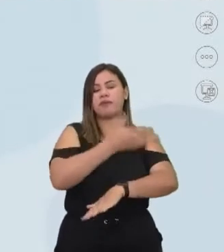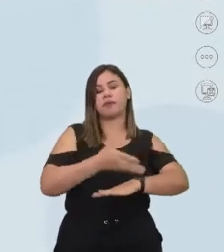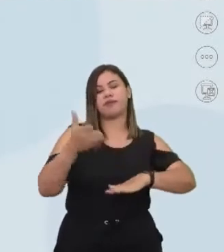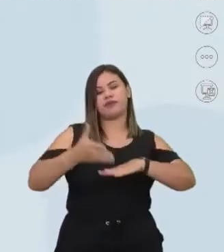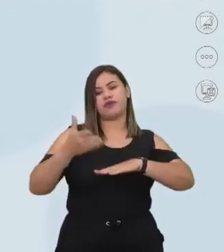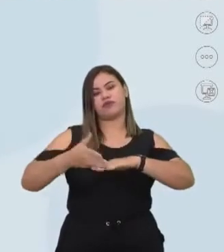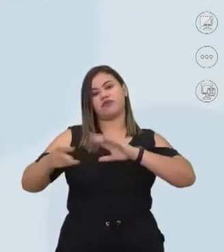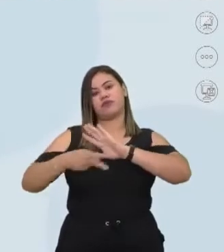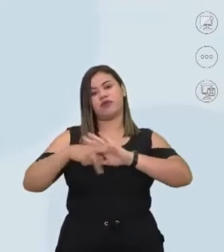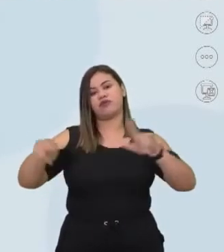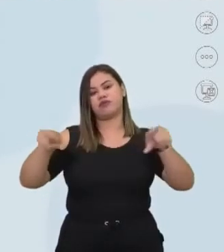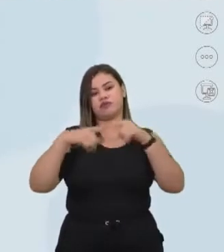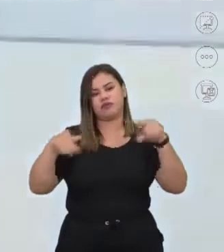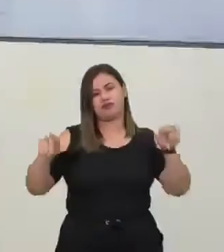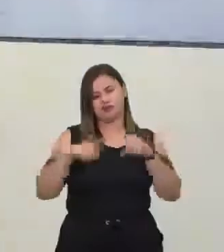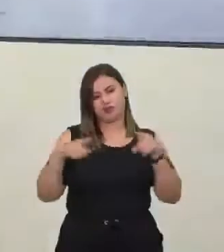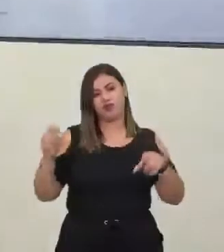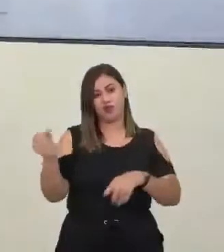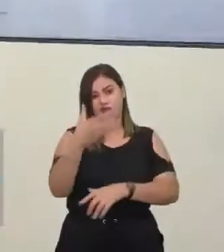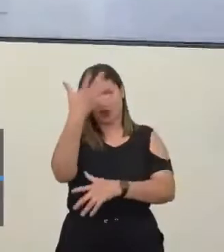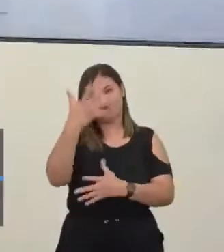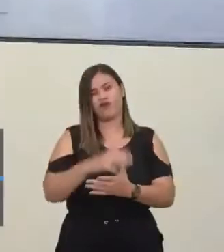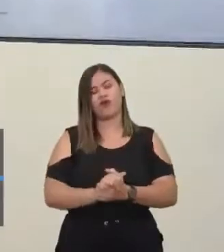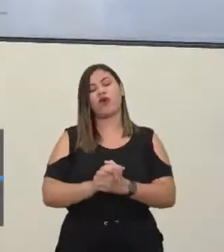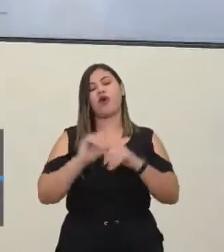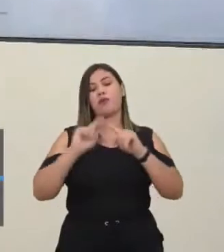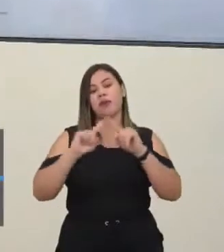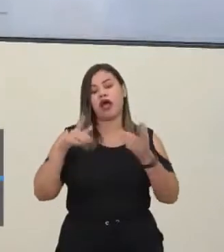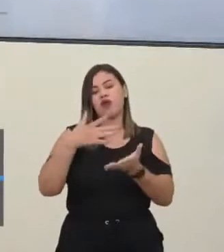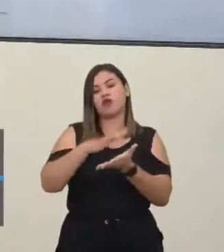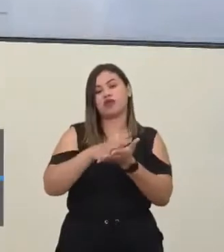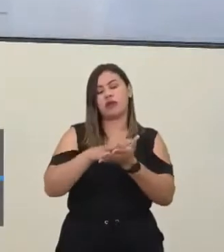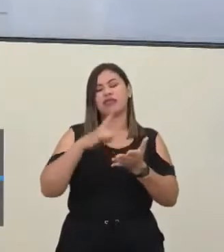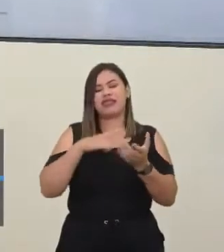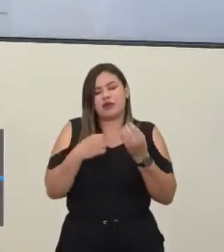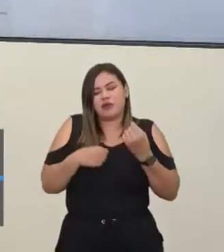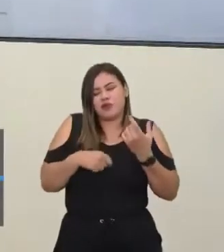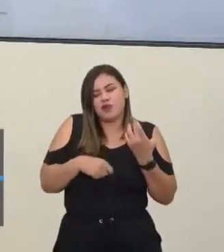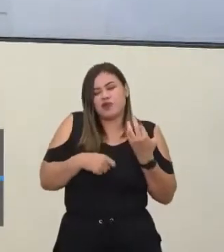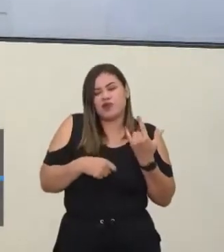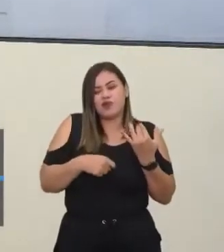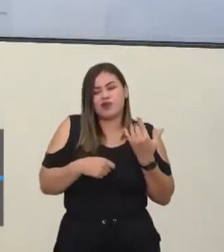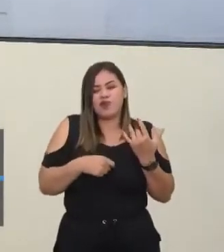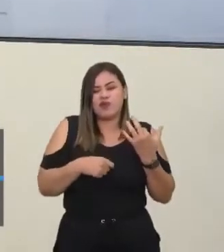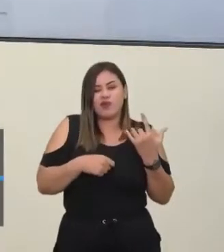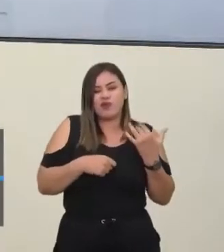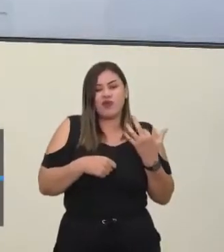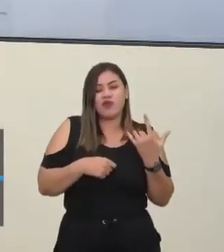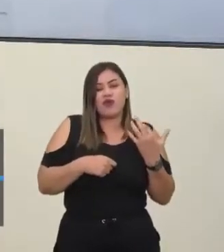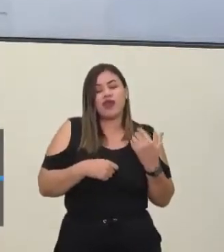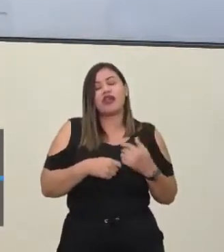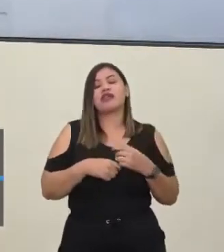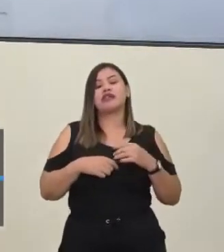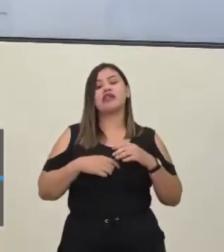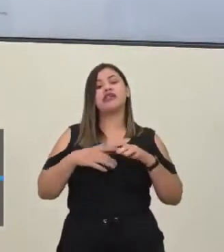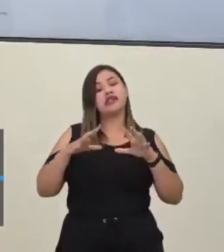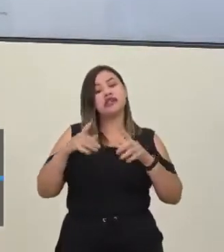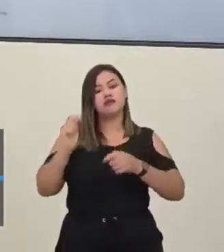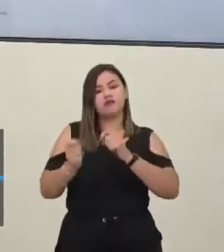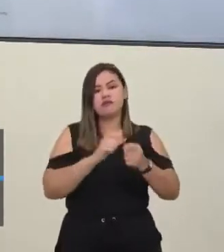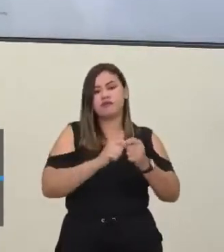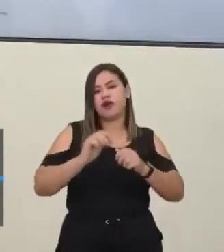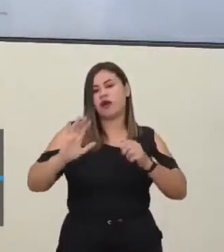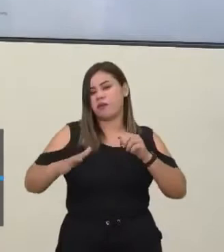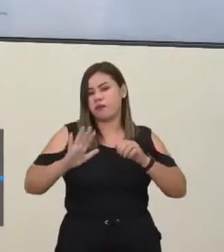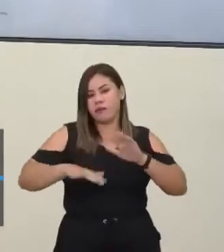a música. Mas, originalmente, o samba, no máximo, ele tem um cavaquinho, o restante é tudo instrumento, né, de percussão, tá? Aí você